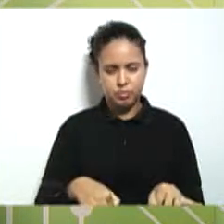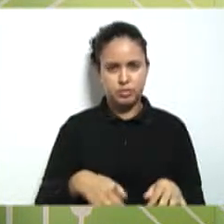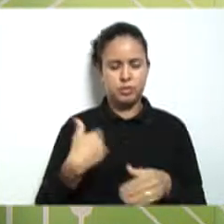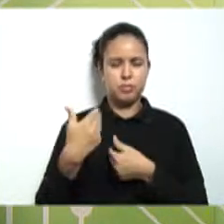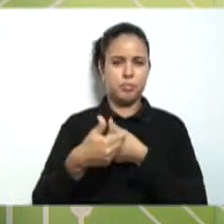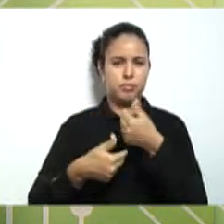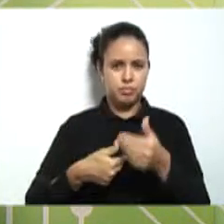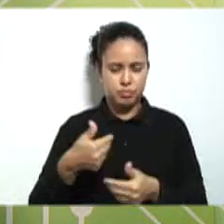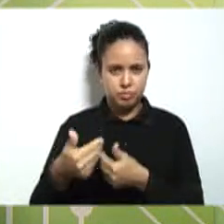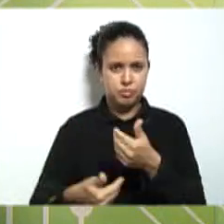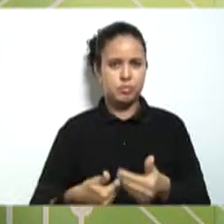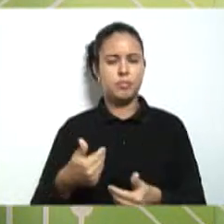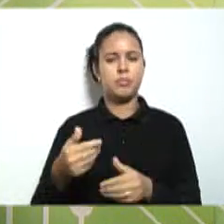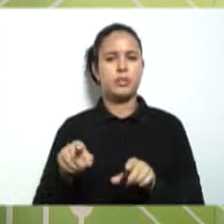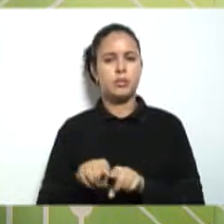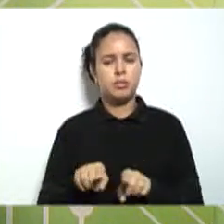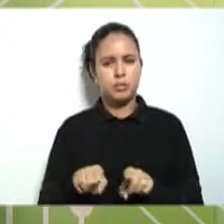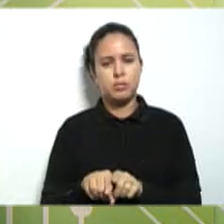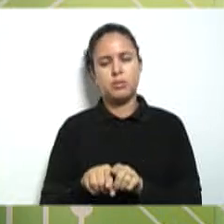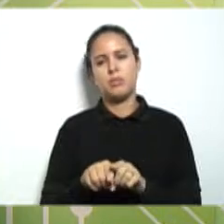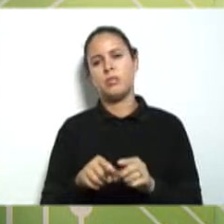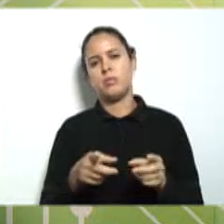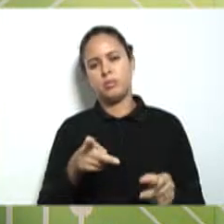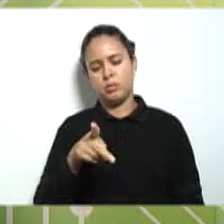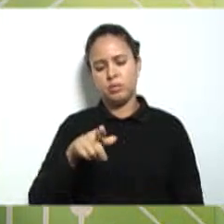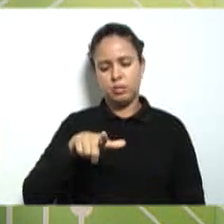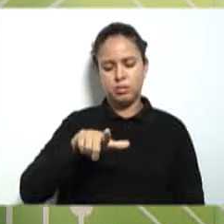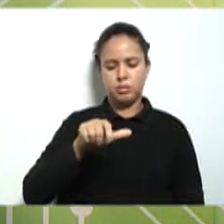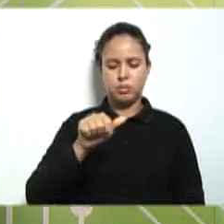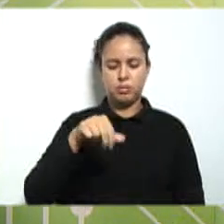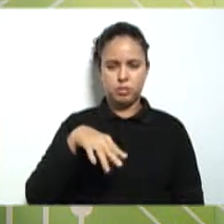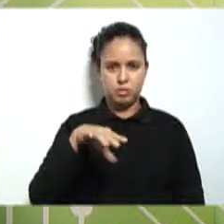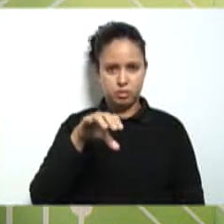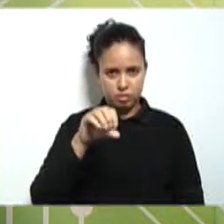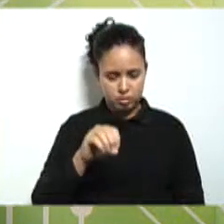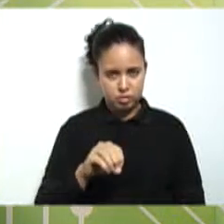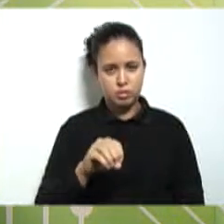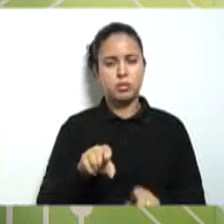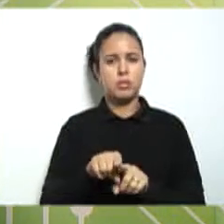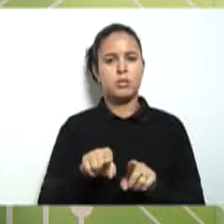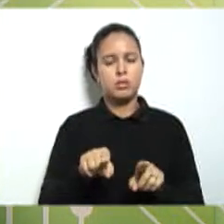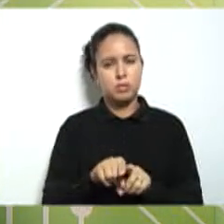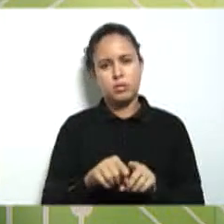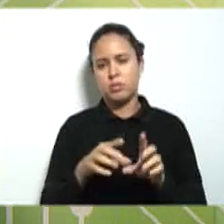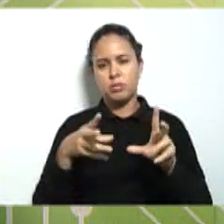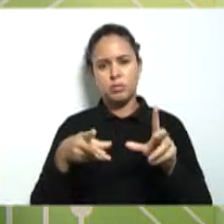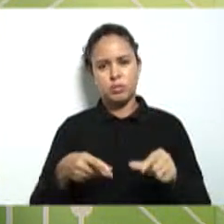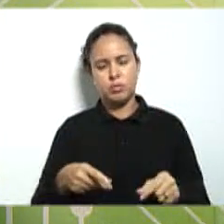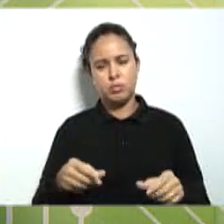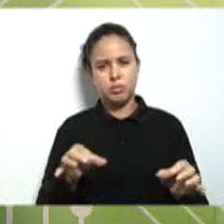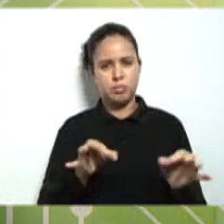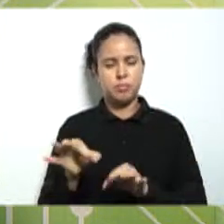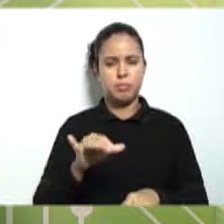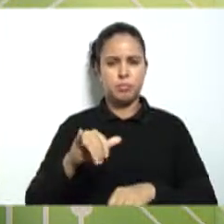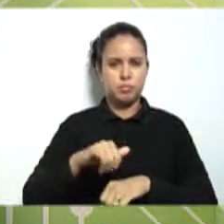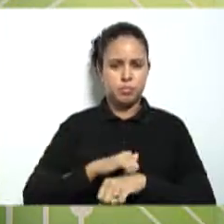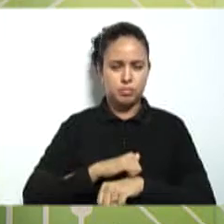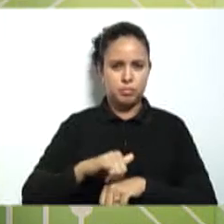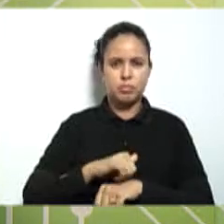desenvolvendo ela. Depois vocês vão fazer um plano de negócios para ela, marketing, vocês vão trabalhar o marketing dela, planejamento estratégico. Então,